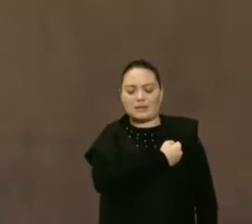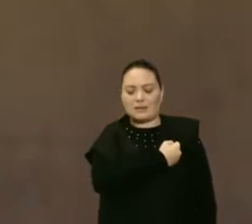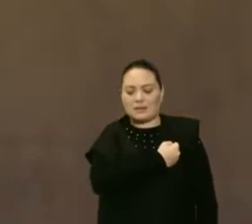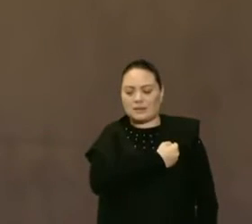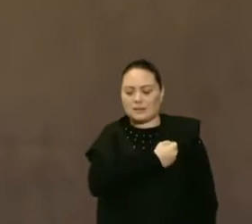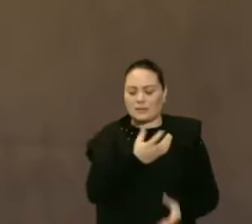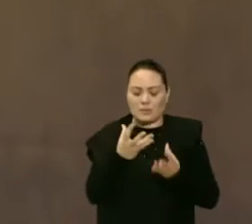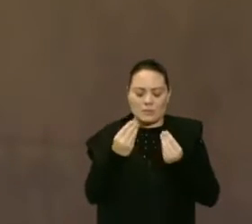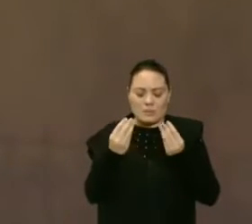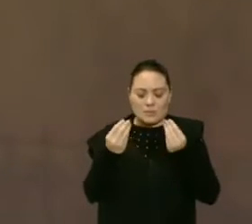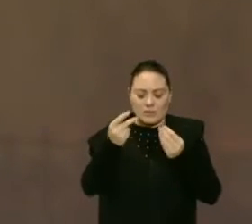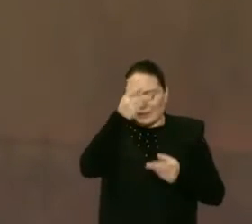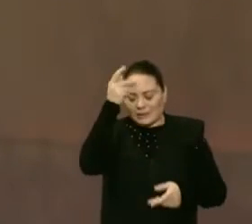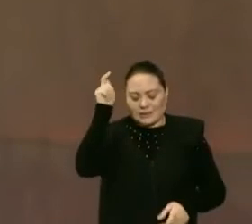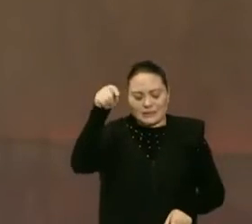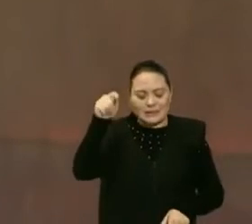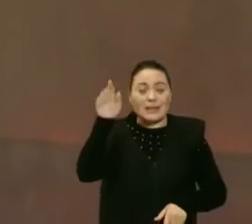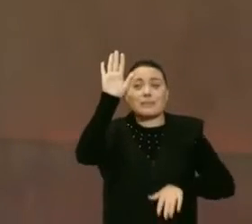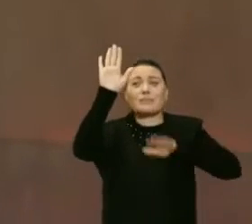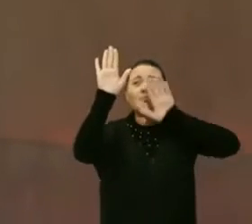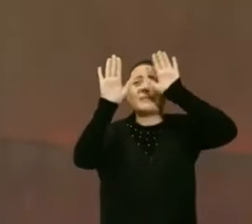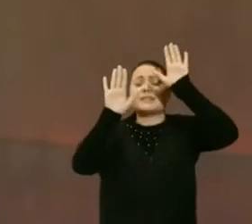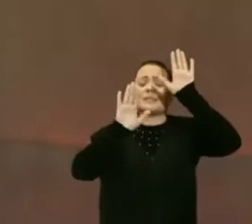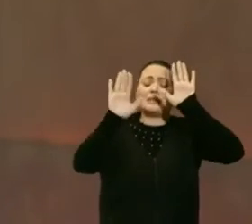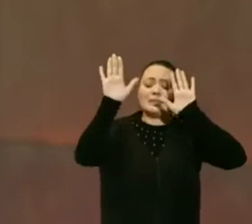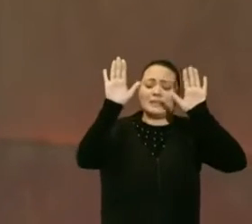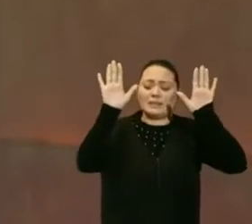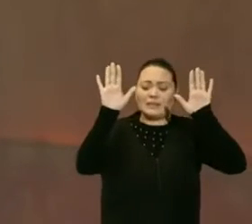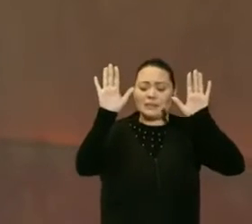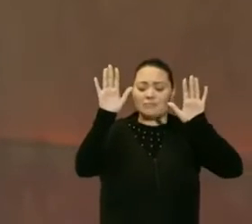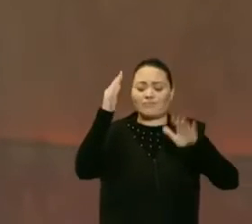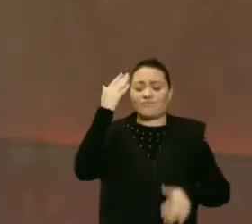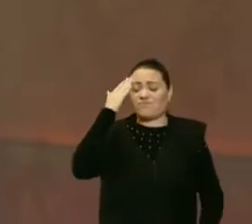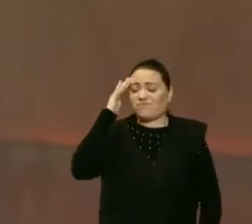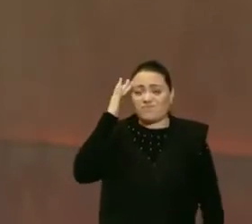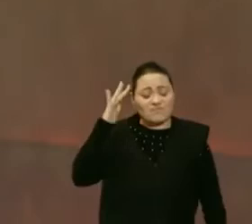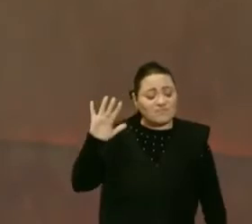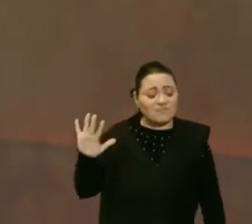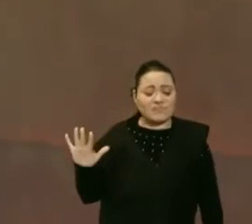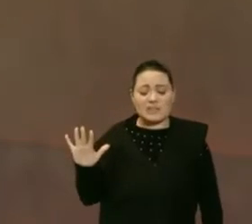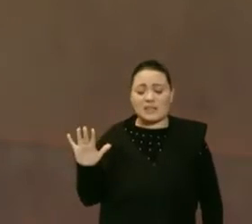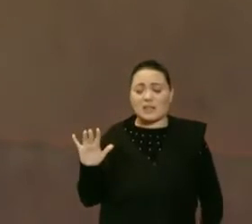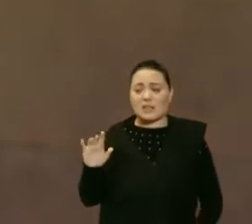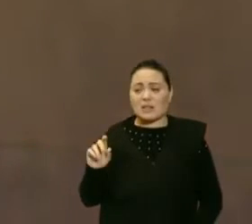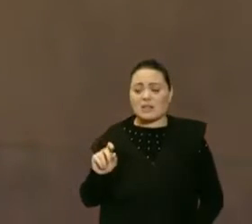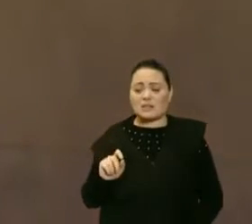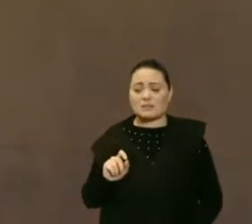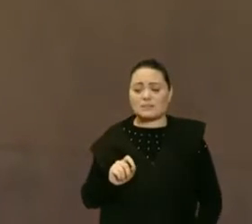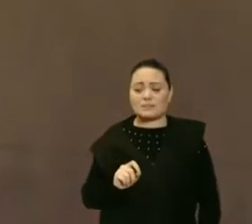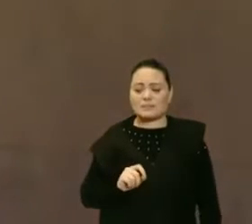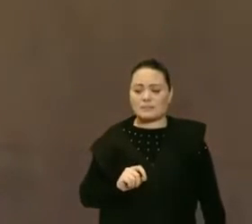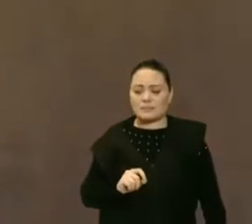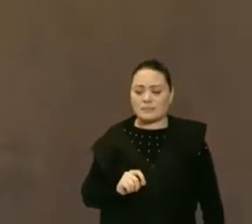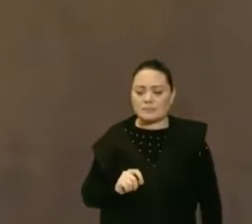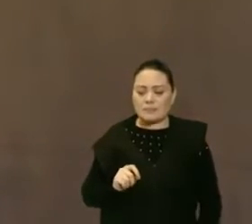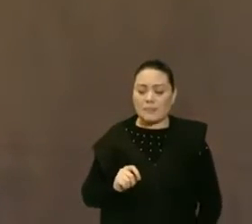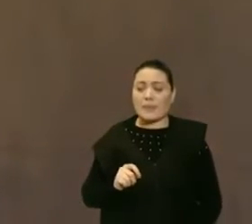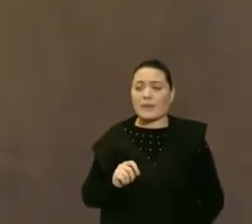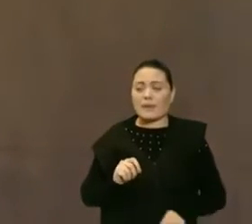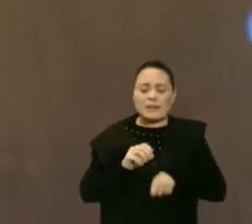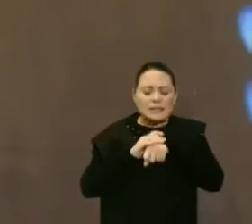Muitos irmãos estão com as mãos levantadas. Eu não sei de que ordem são